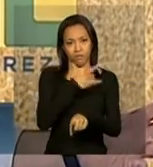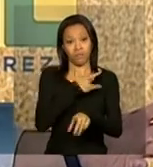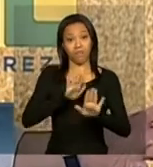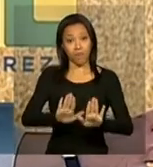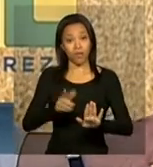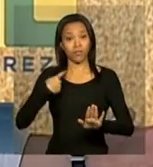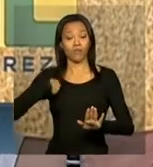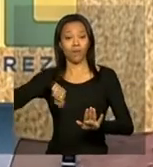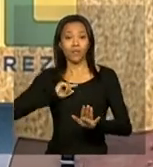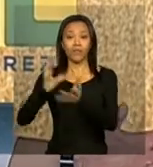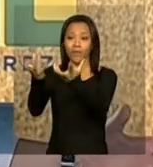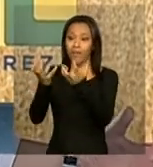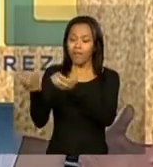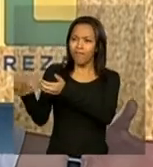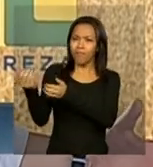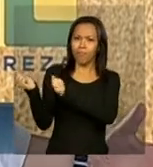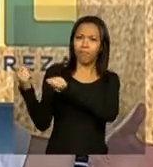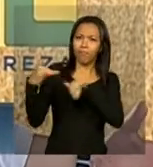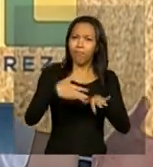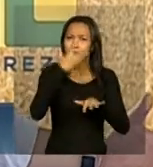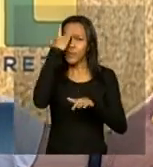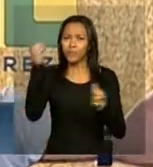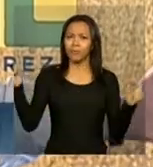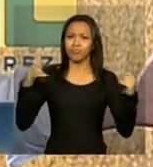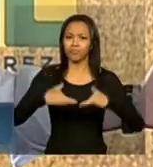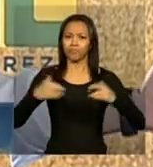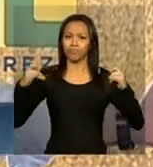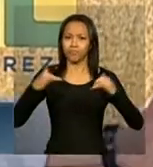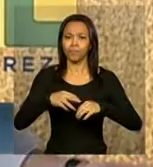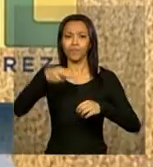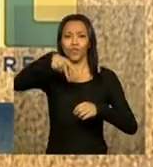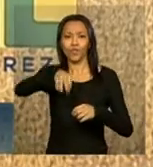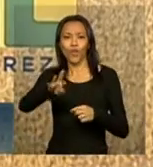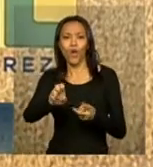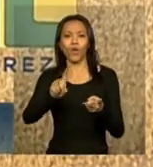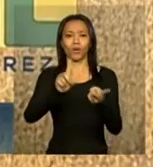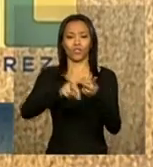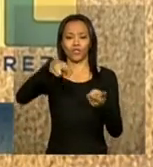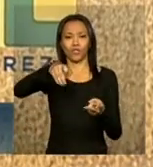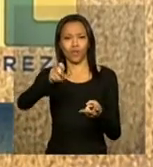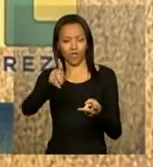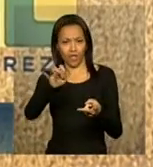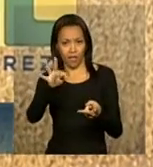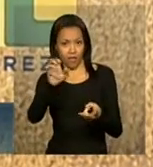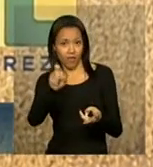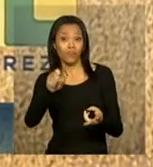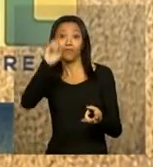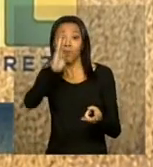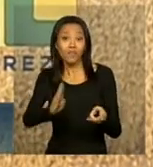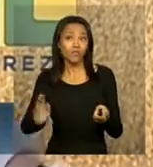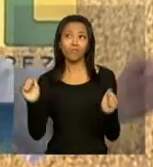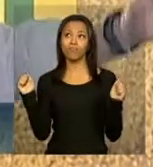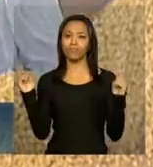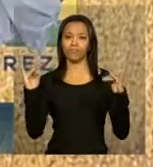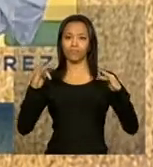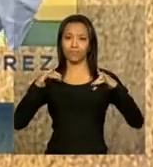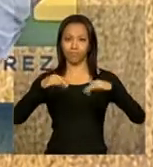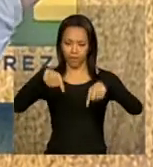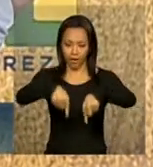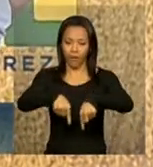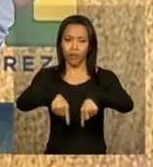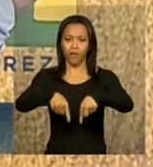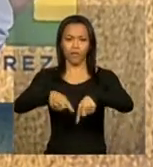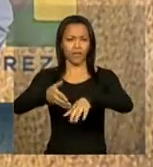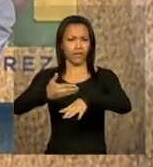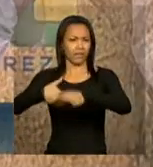recebendo milhares e milhares de irmãos do norte e do nordeste do Brasil. O que era, no início